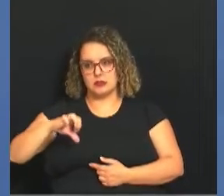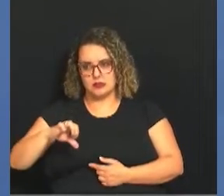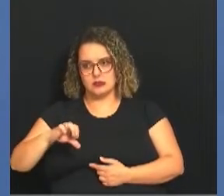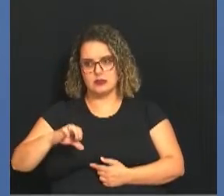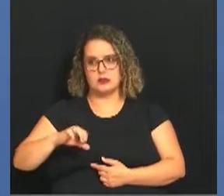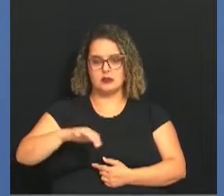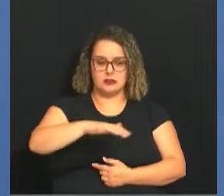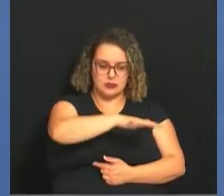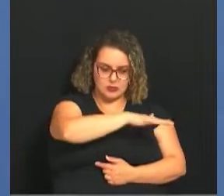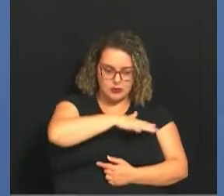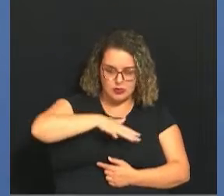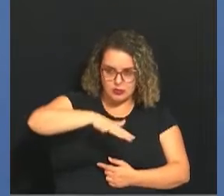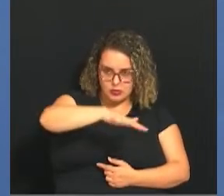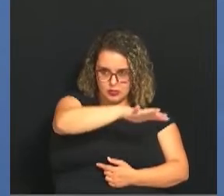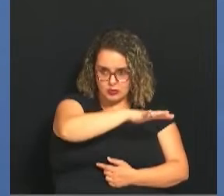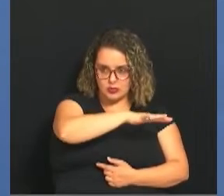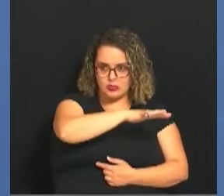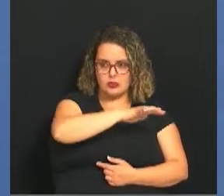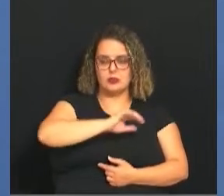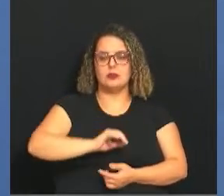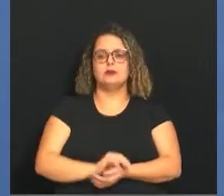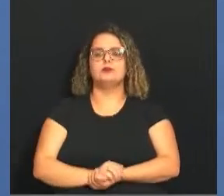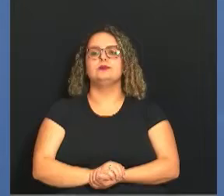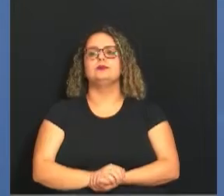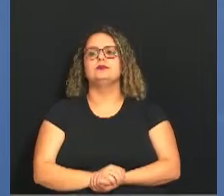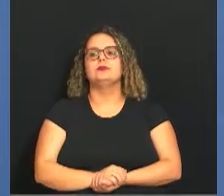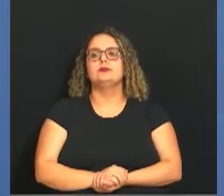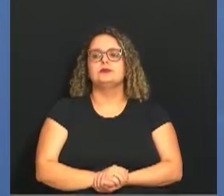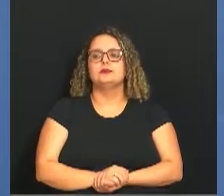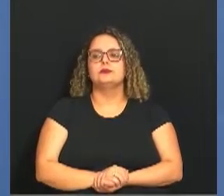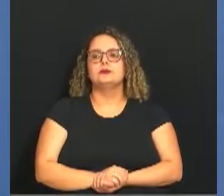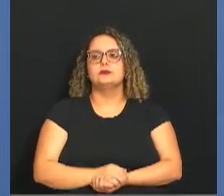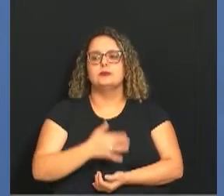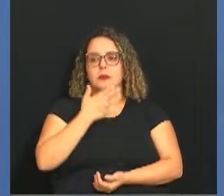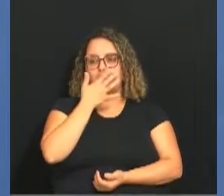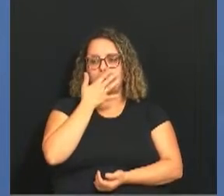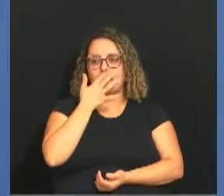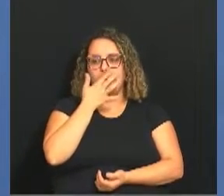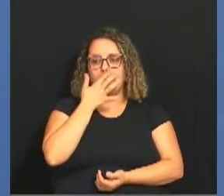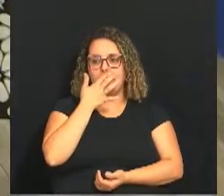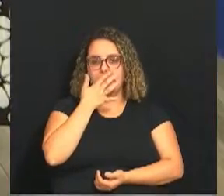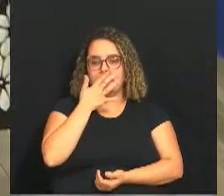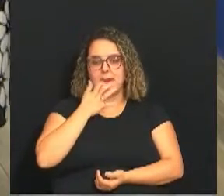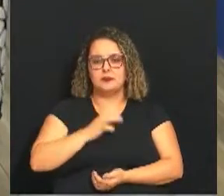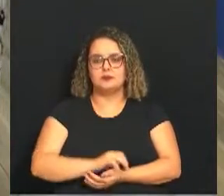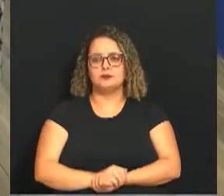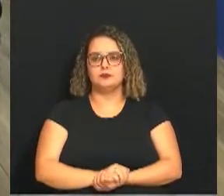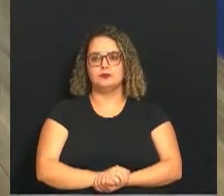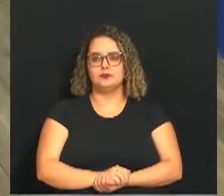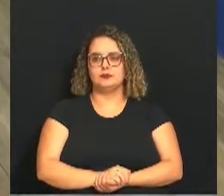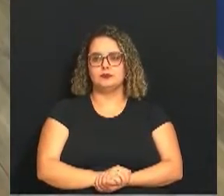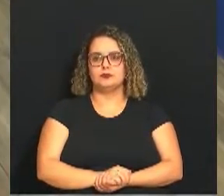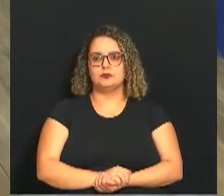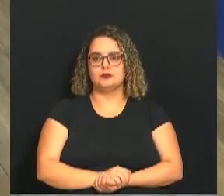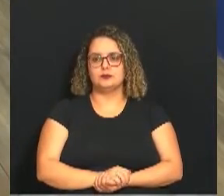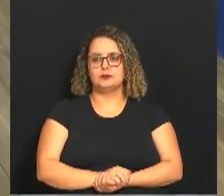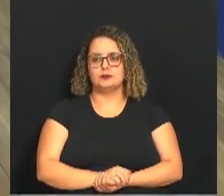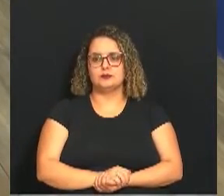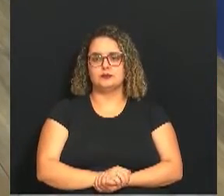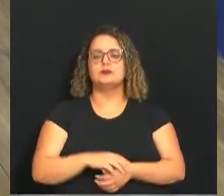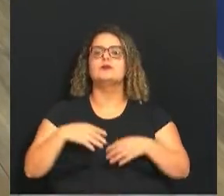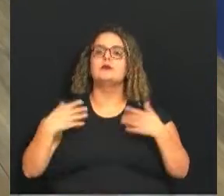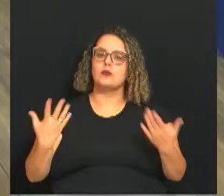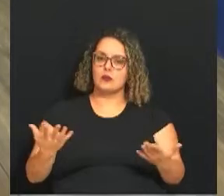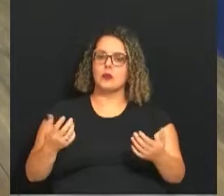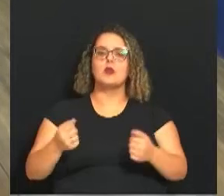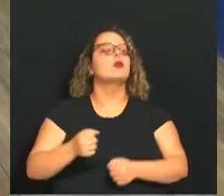Vida Nova, Terminal Central e Terminal Mercado e também do Terminal Ouro Verde. Tá certo, então, Mina Abreu, as